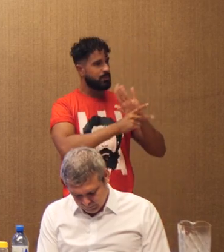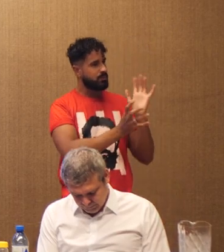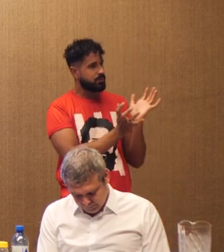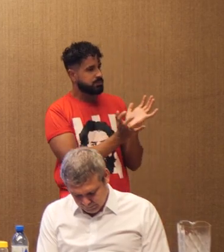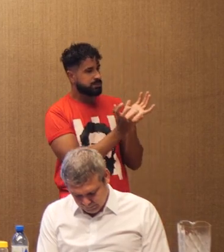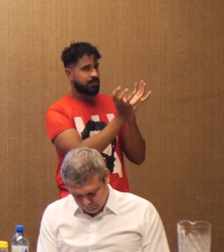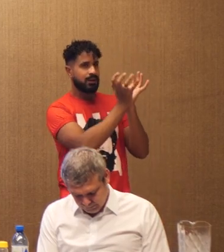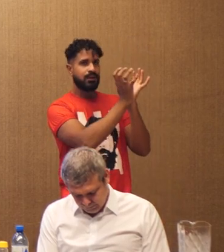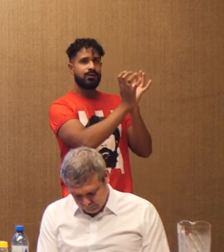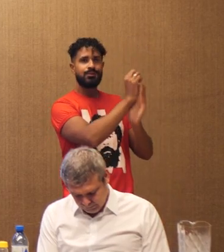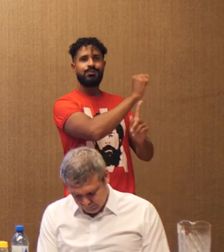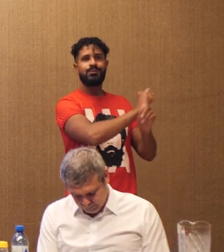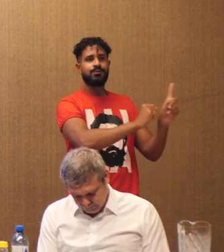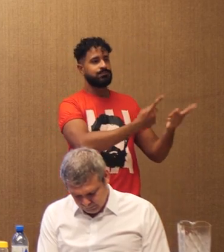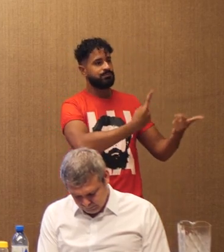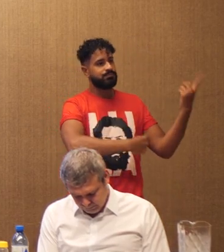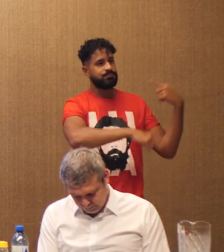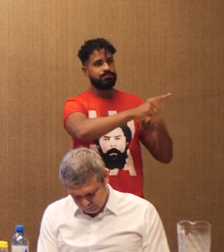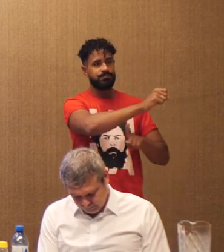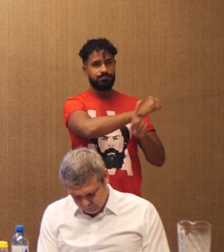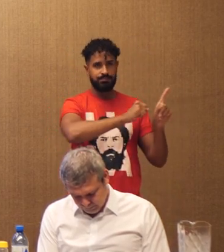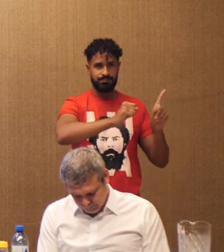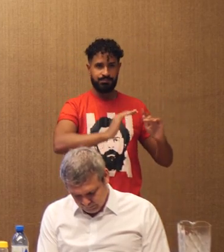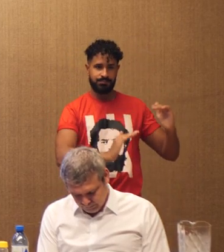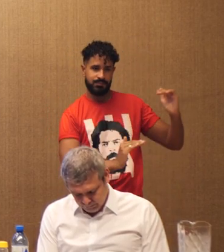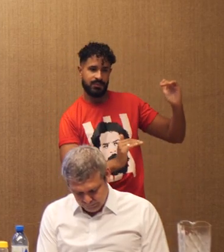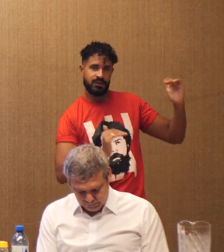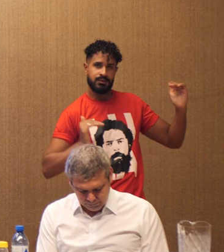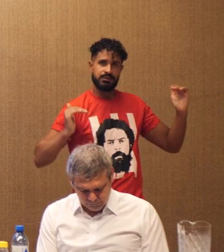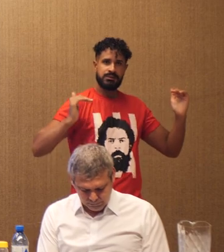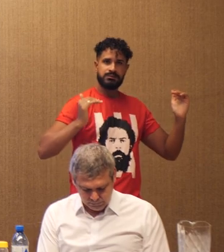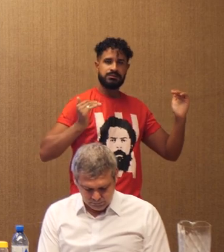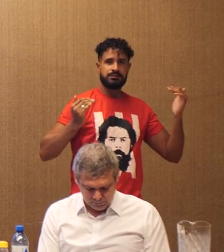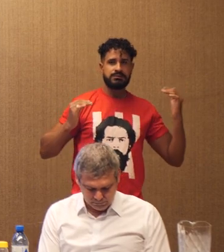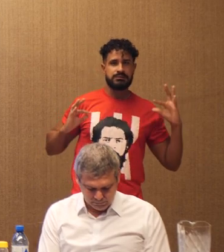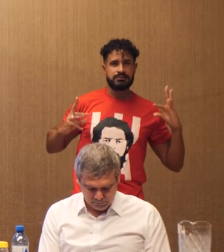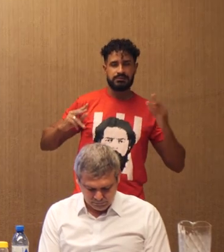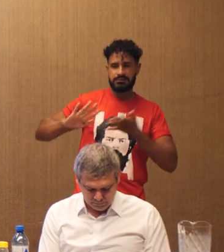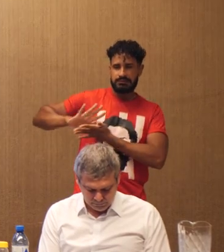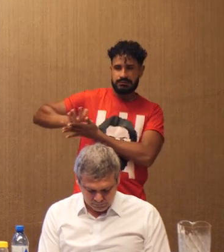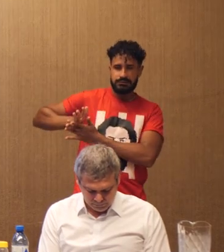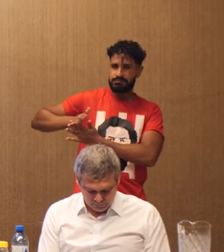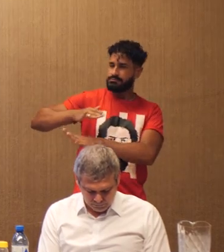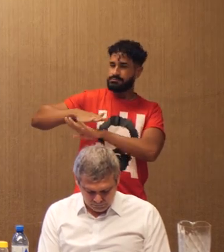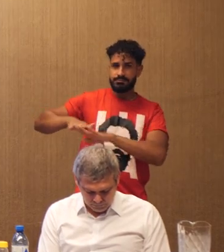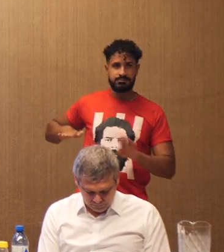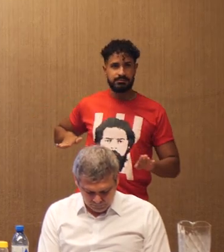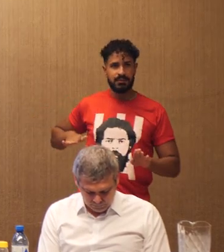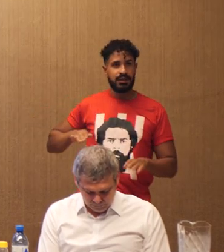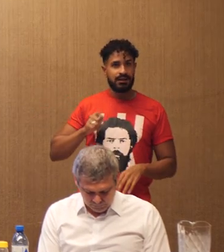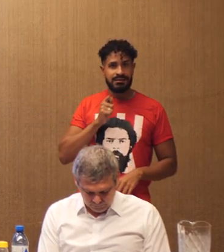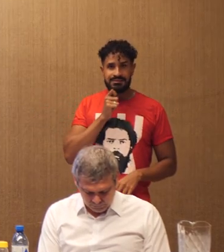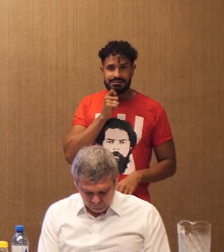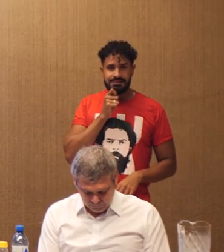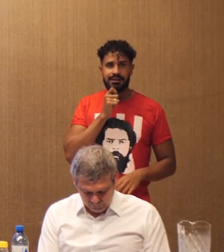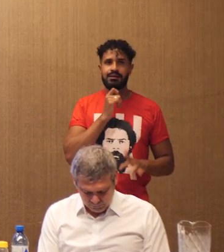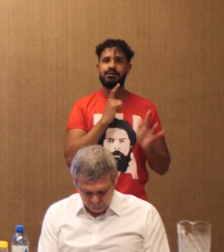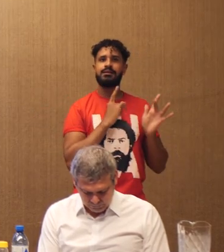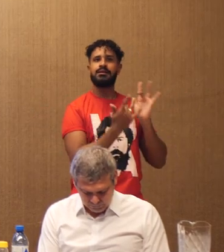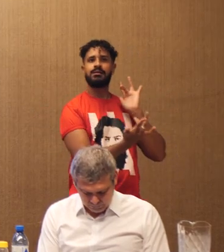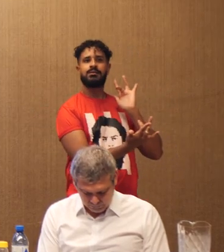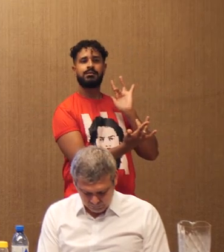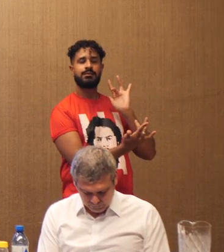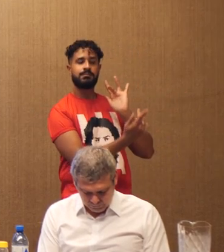classe, um projeto transformador da sociedade contra todas as opressões, se não existe